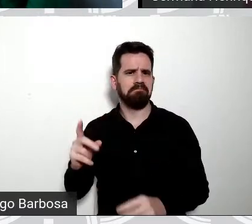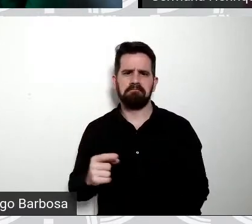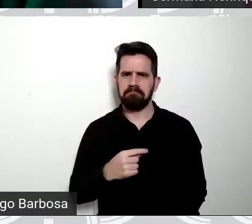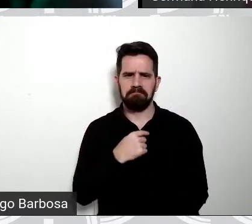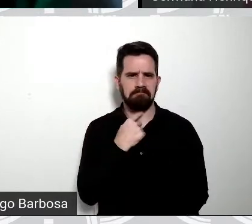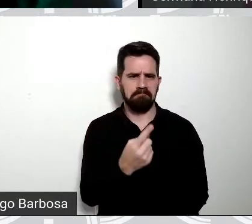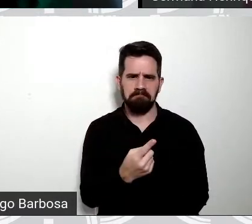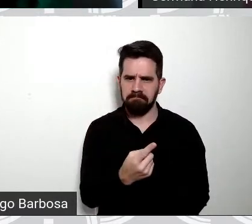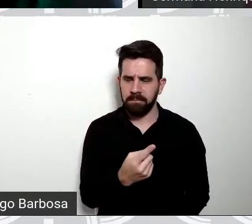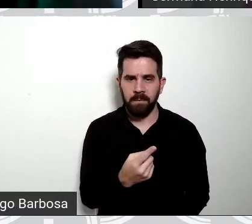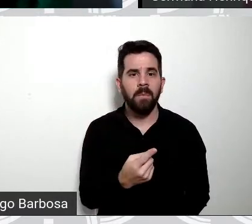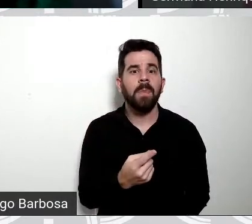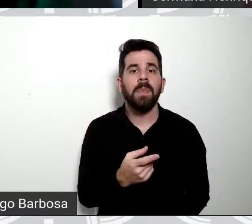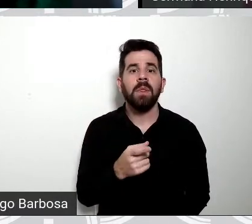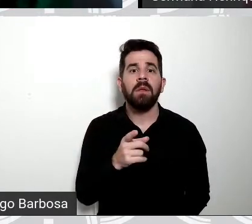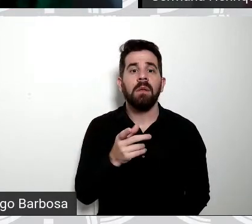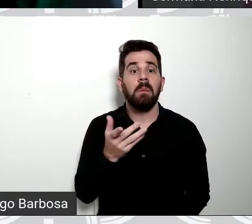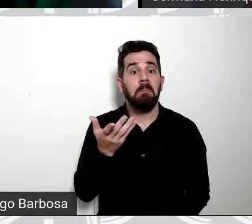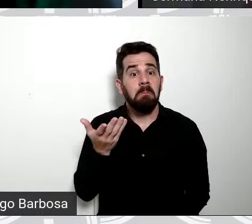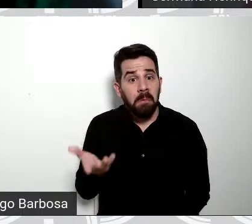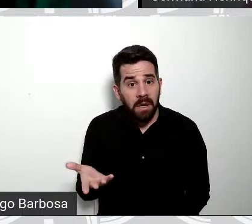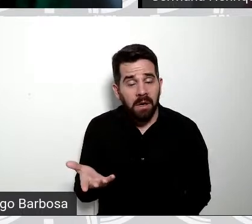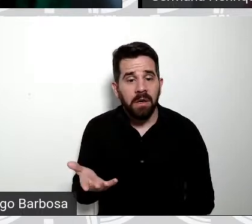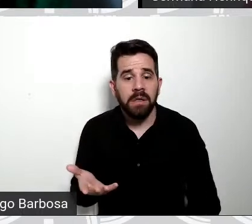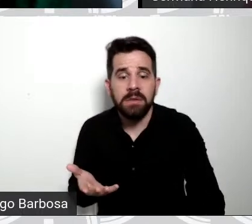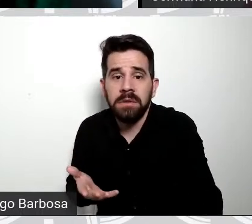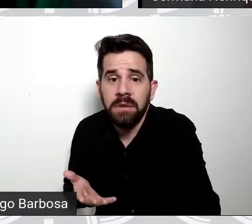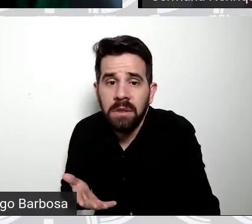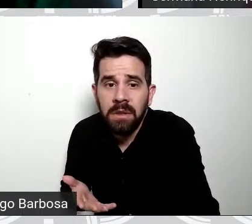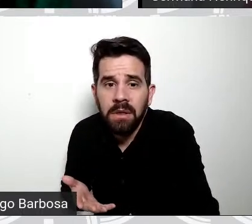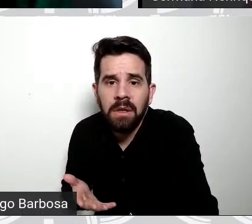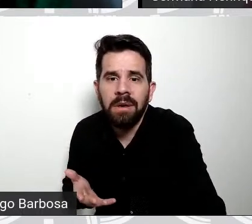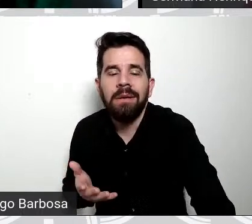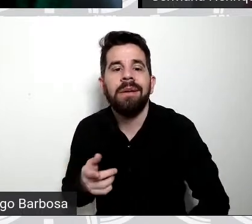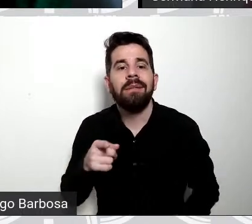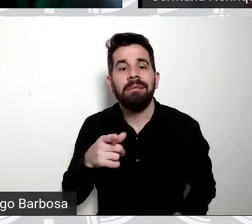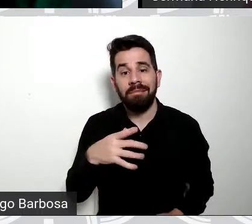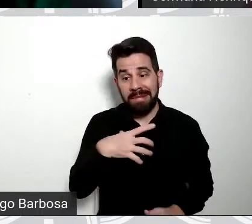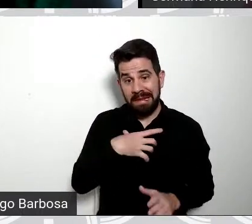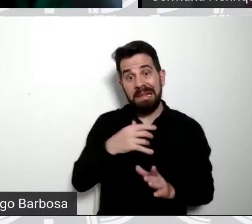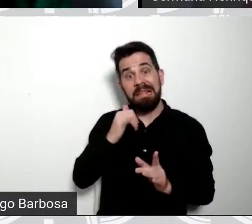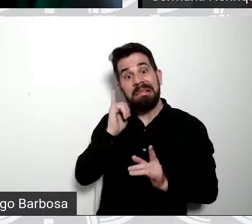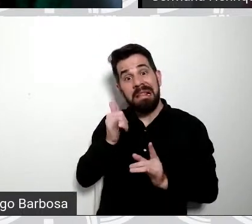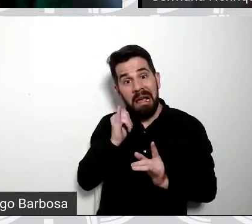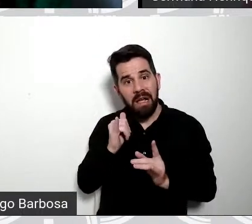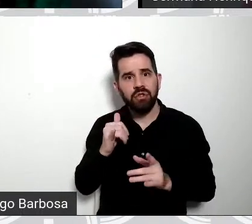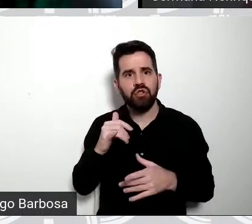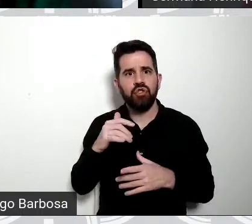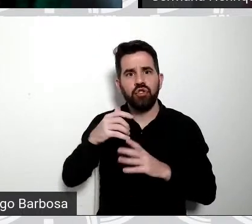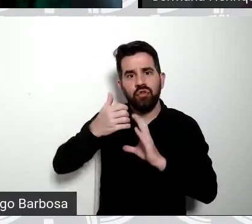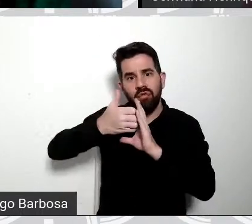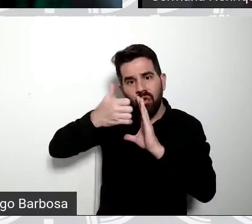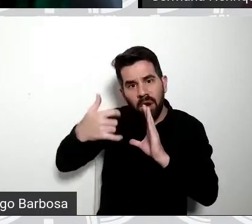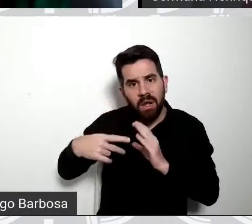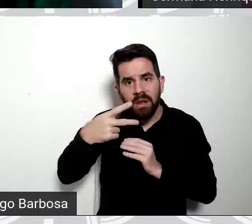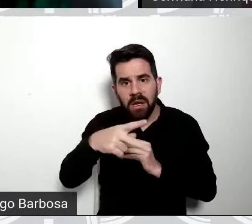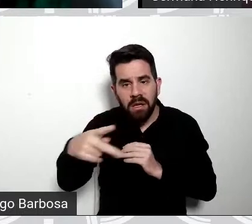visada específica, não enfrentar o caráter narrativo do texto histórico, seriam